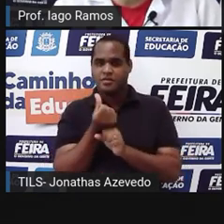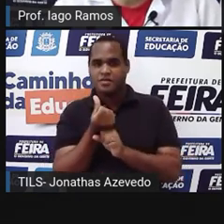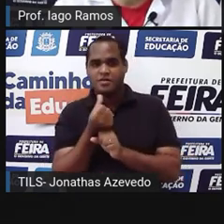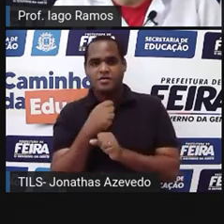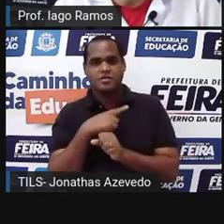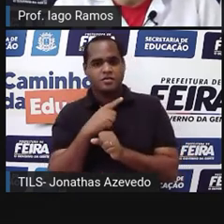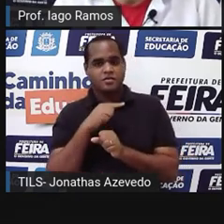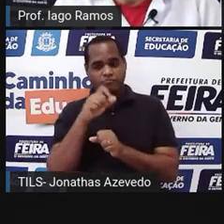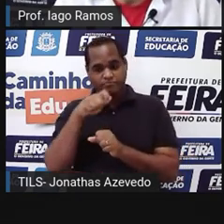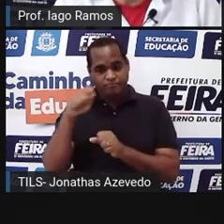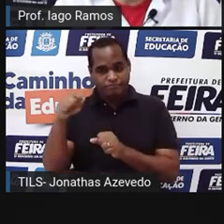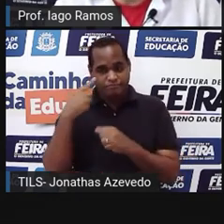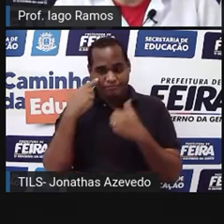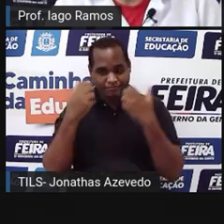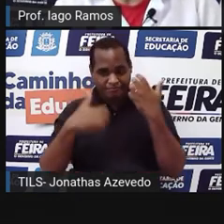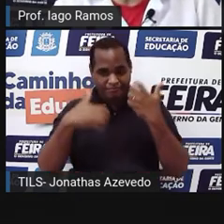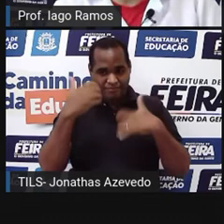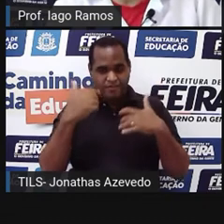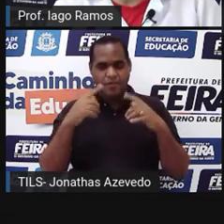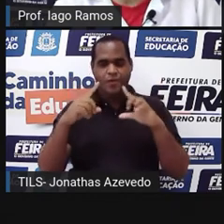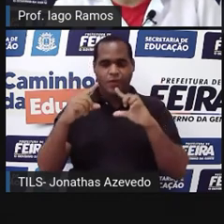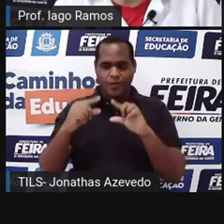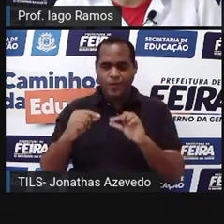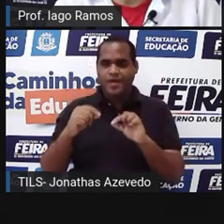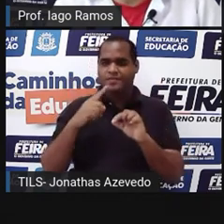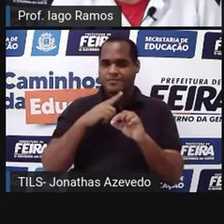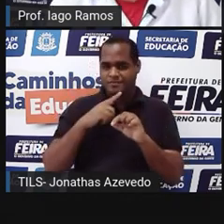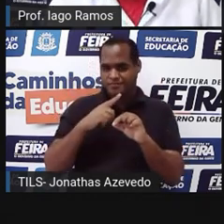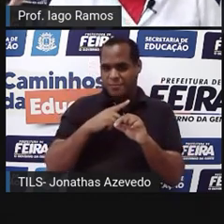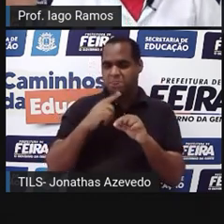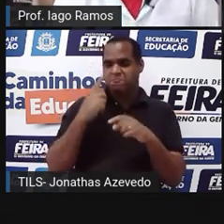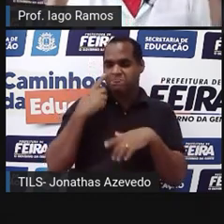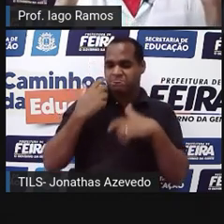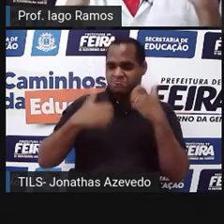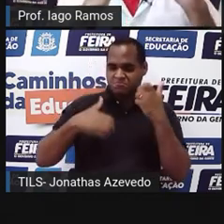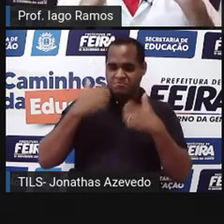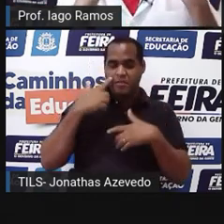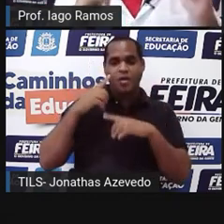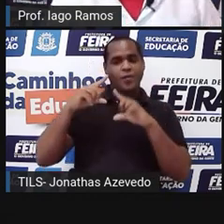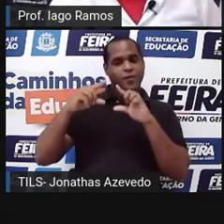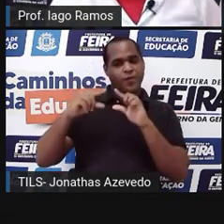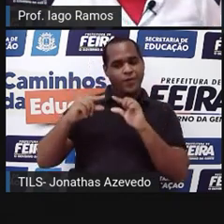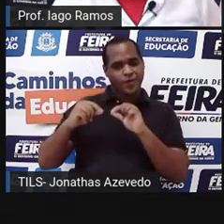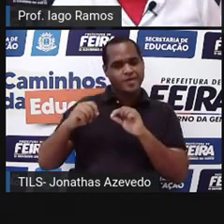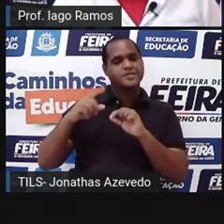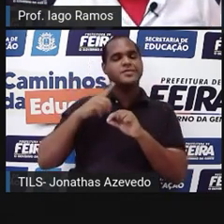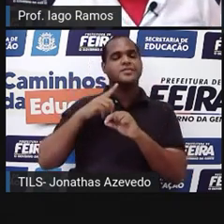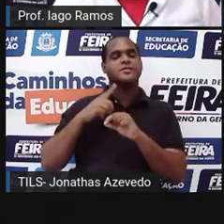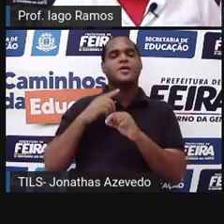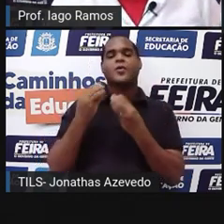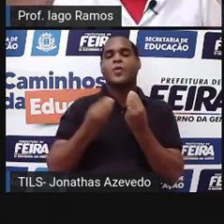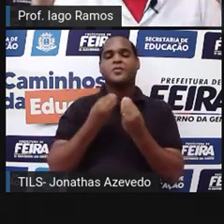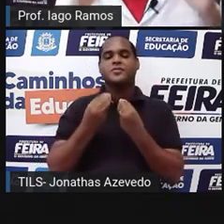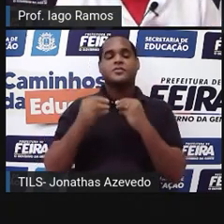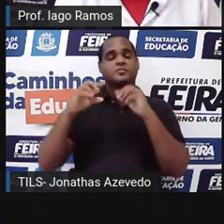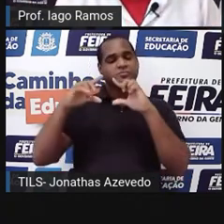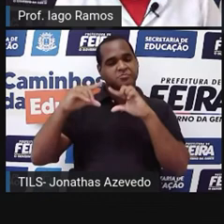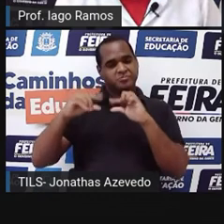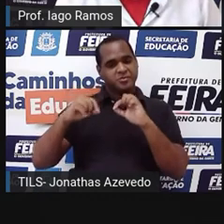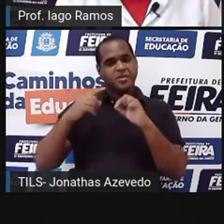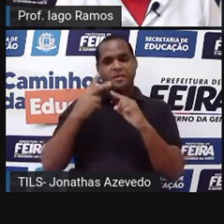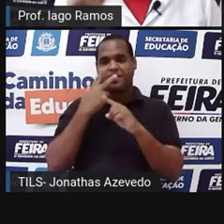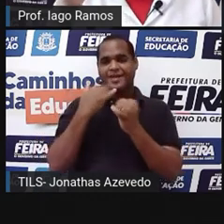que eu grifei, eu vou reduzir essa figura, eu vou fazer uma redução. Esse retângulo vai ficar menor e vai